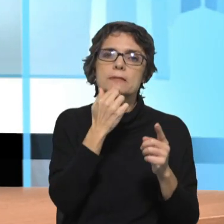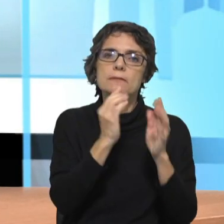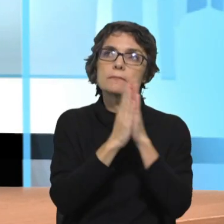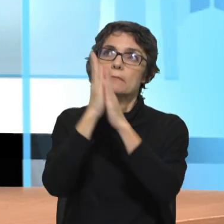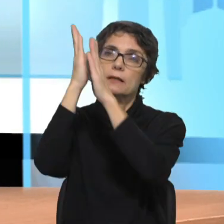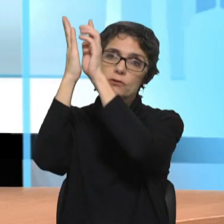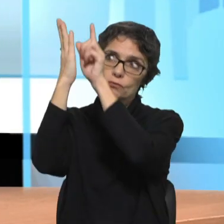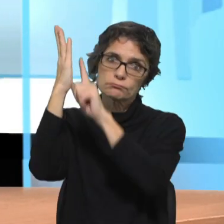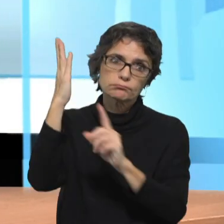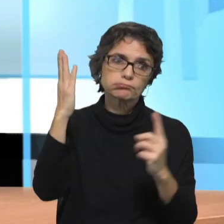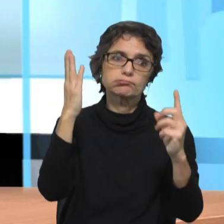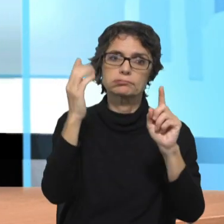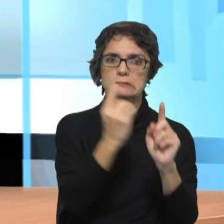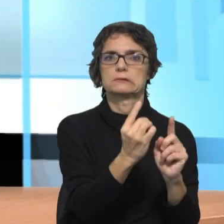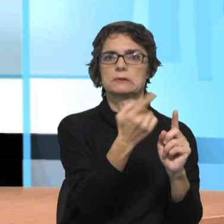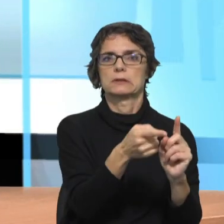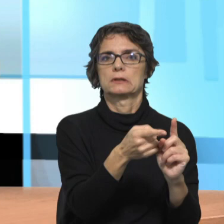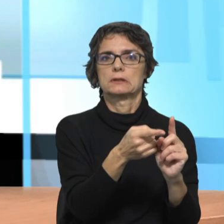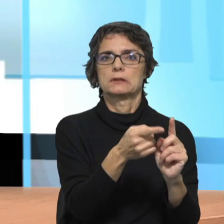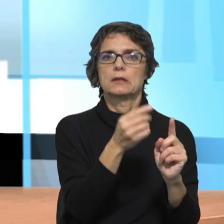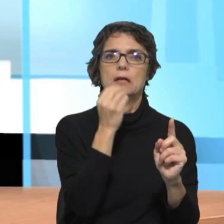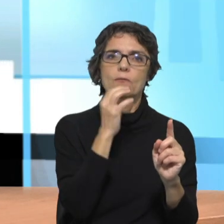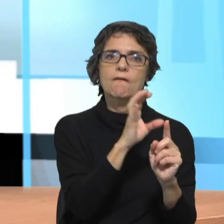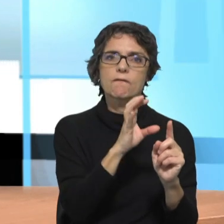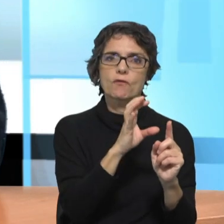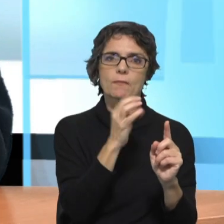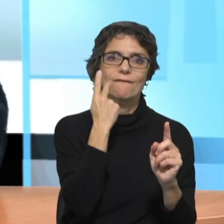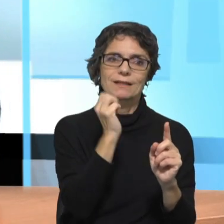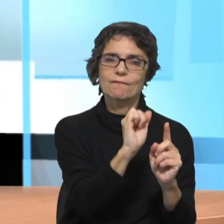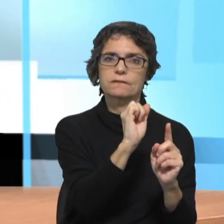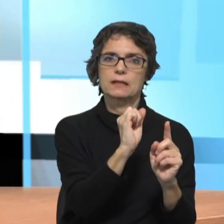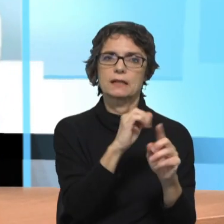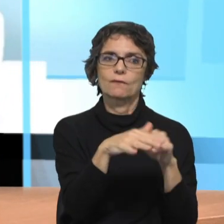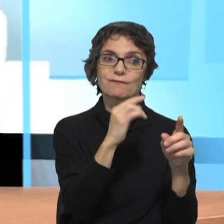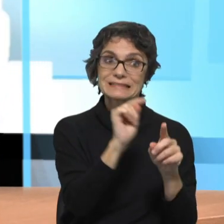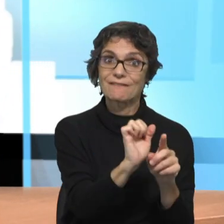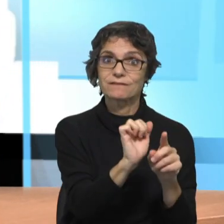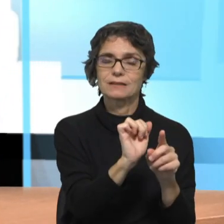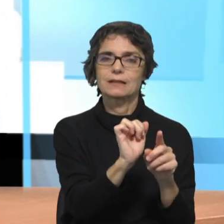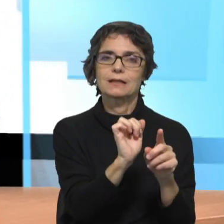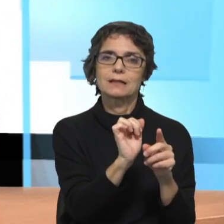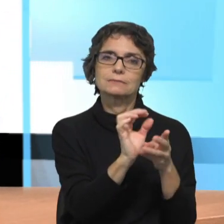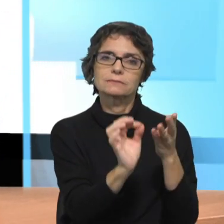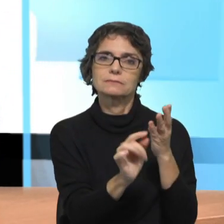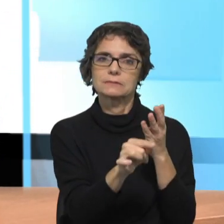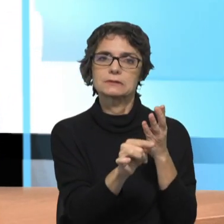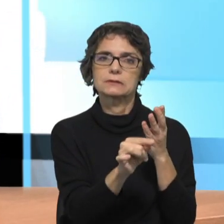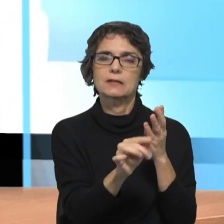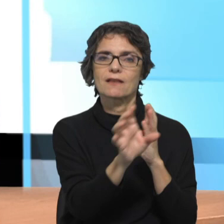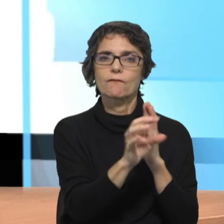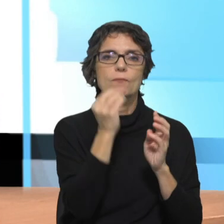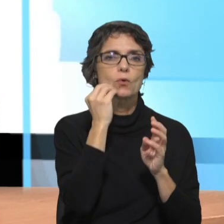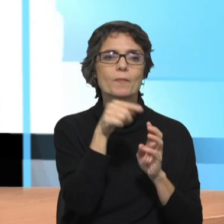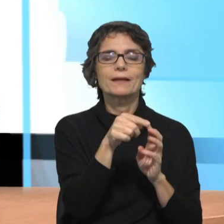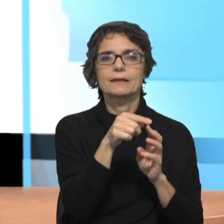os efeitos, as consequências da sua vida, do seu ministério e, de forma particular, da sua Páscoa. Aliás, há uma